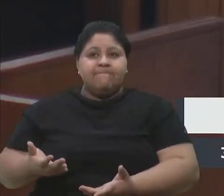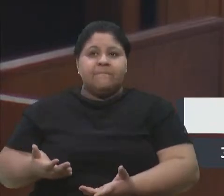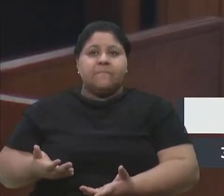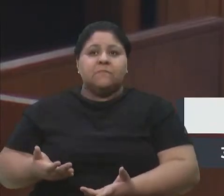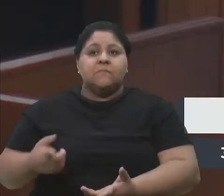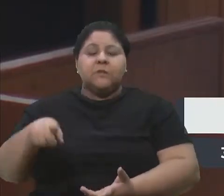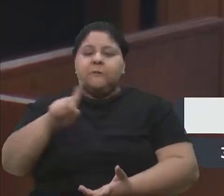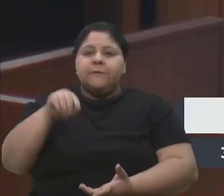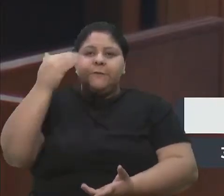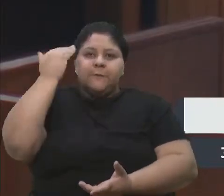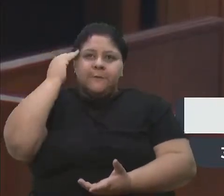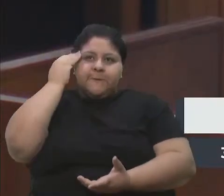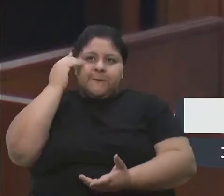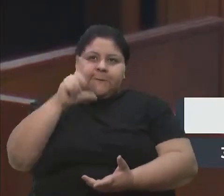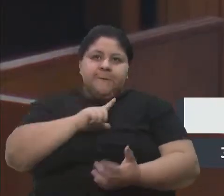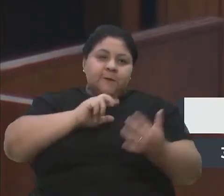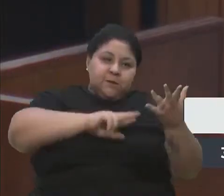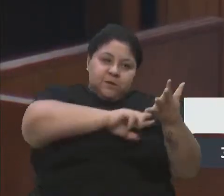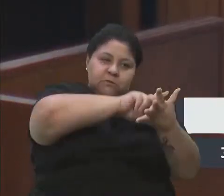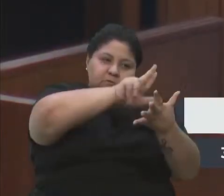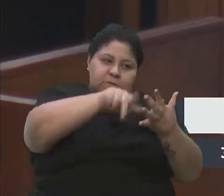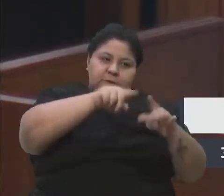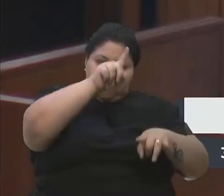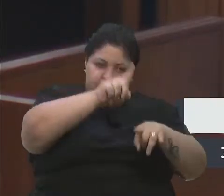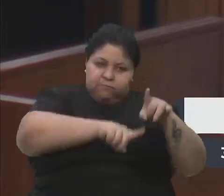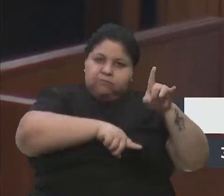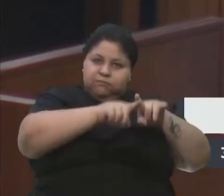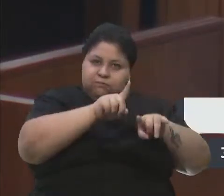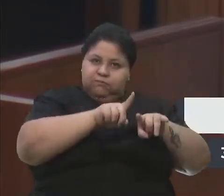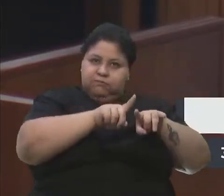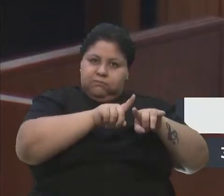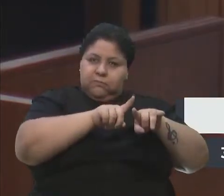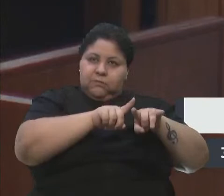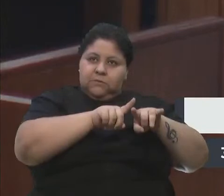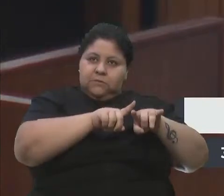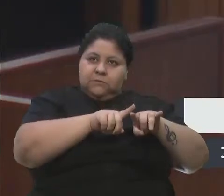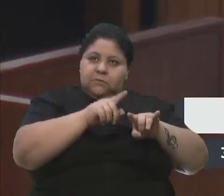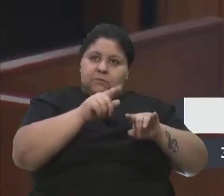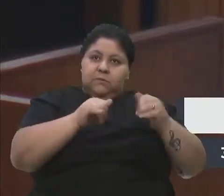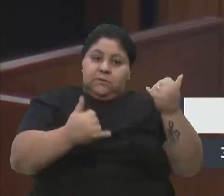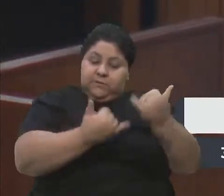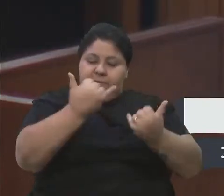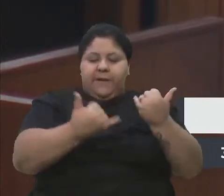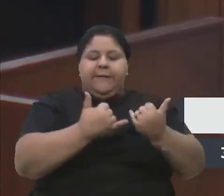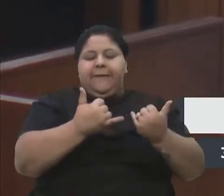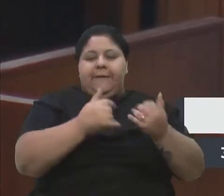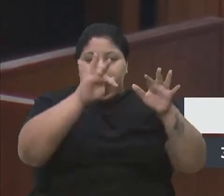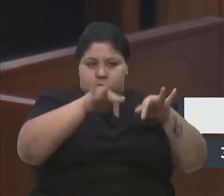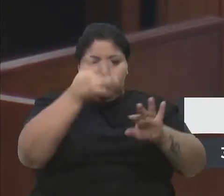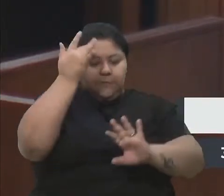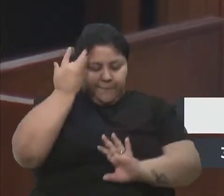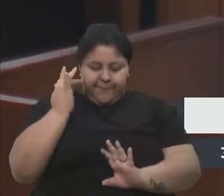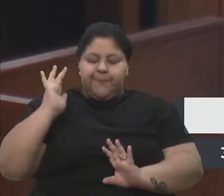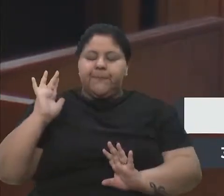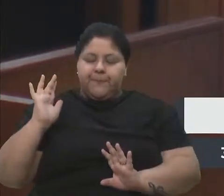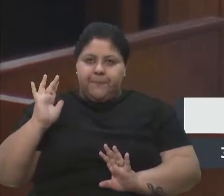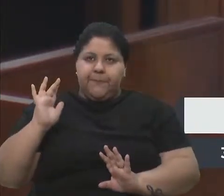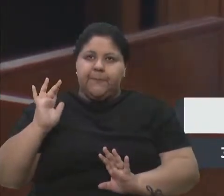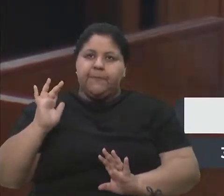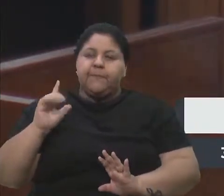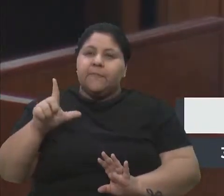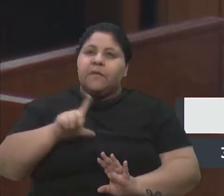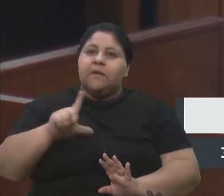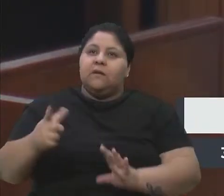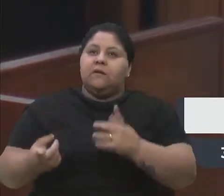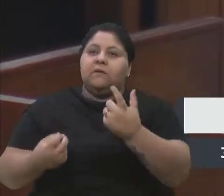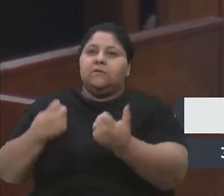gente entender, são várias tarefas nessa gincana. Essa gincana termina amanhã, o resultado, como eu mostrei ali, acontece amanhã. Tem algumas